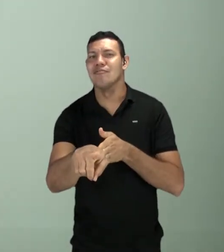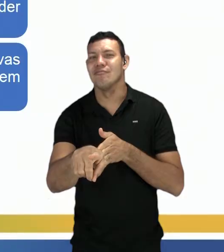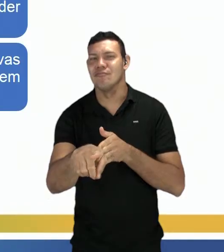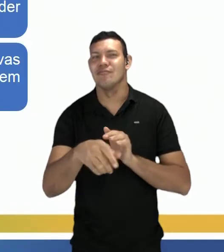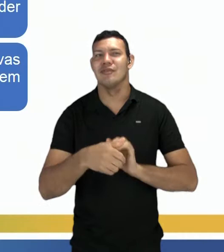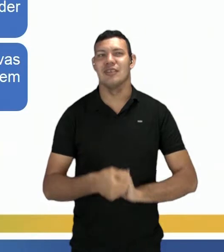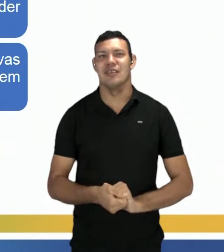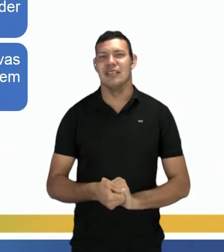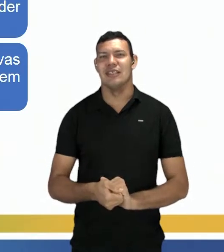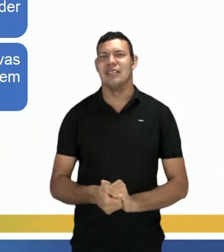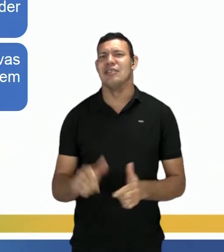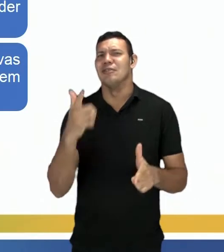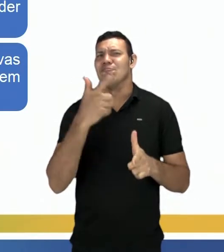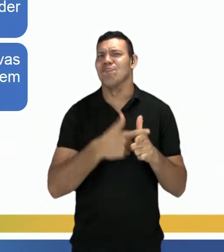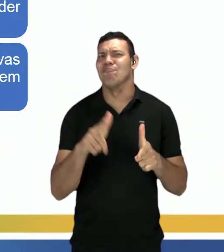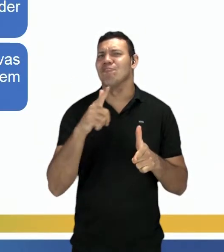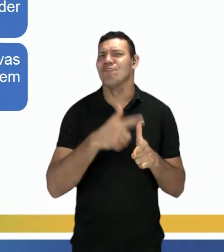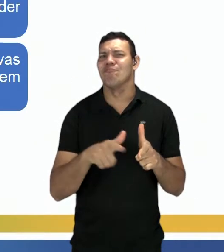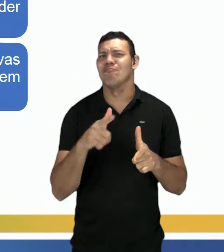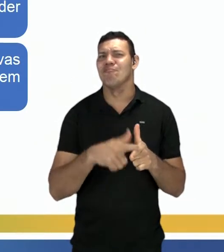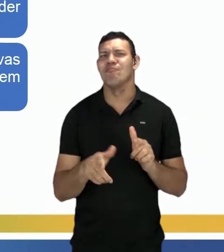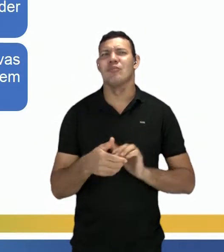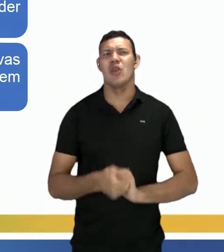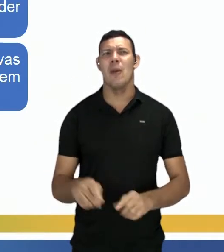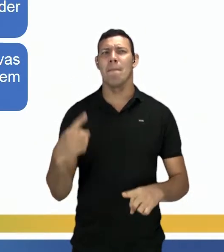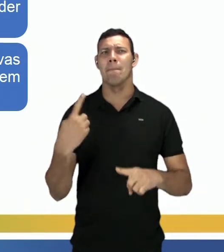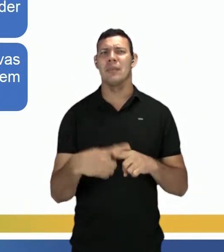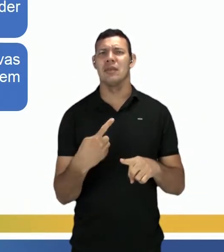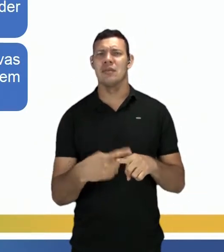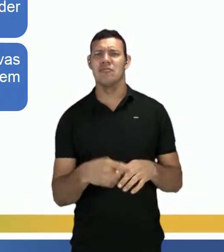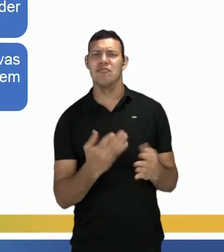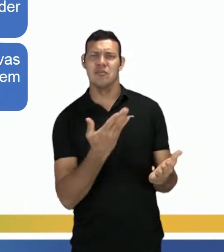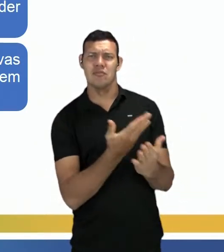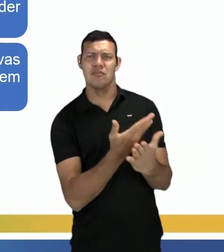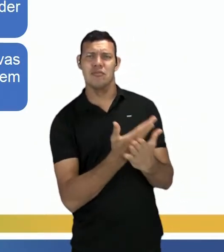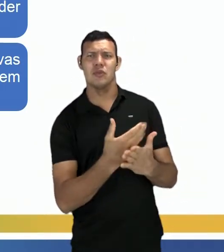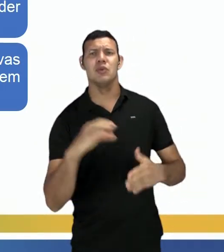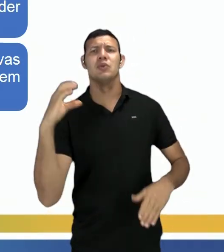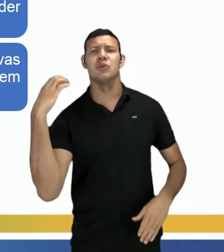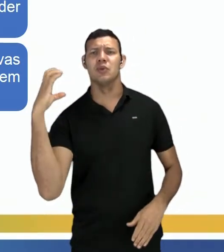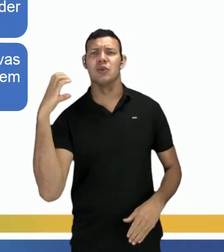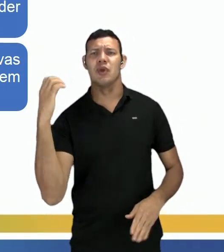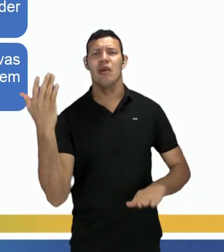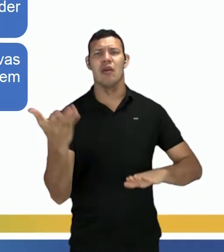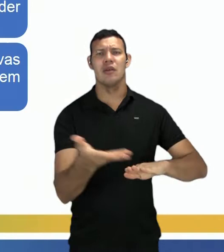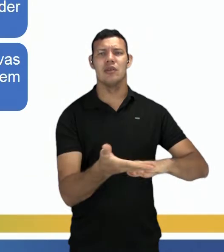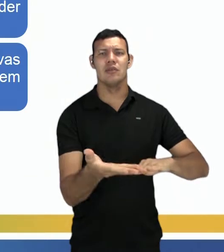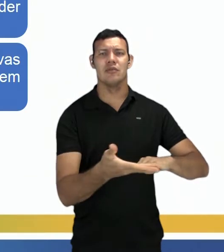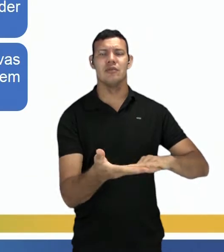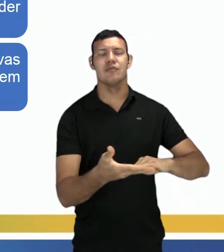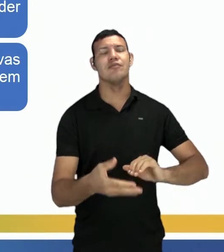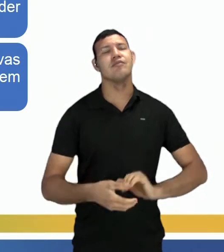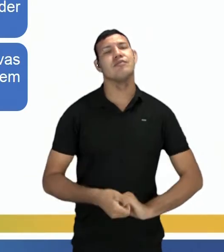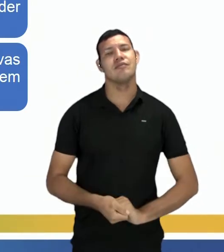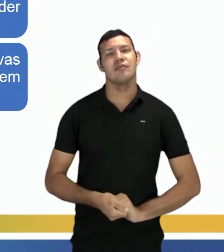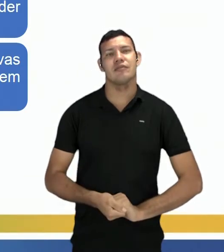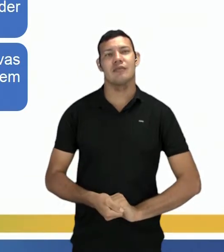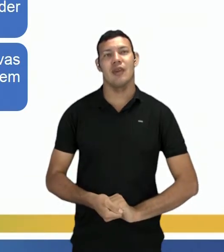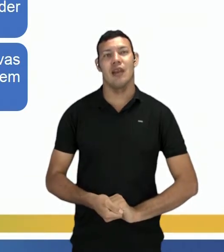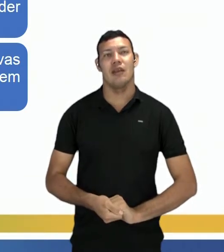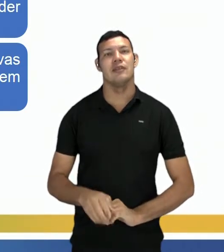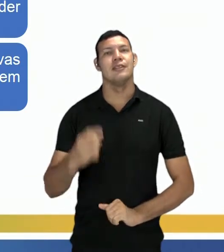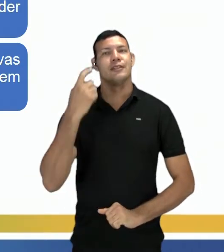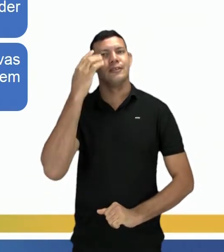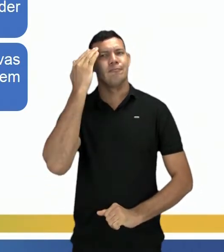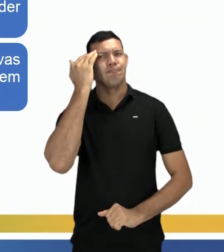problematizadora. Não, por que estudar a ciência em nosso mundo contemporâneo? Acompanhe aí. Para entender